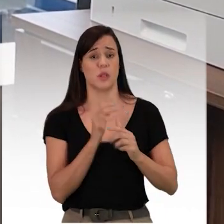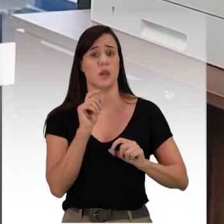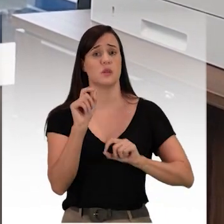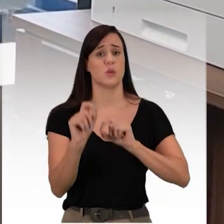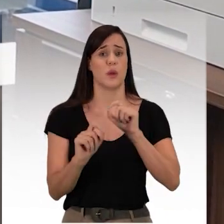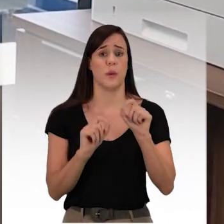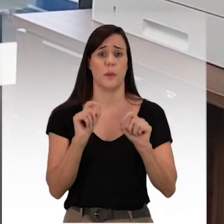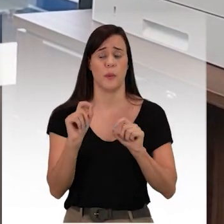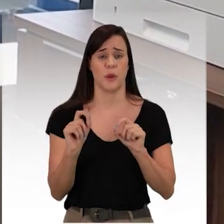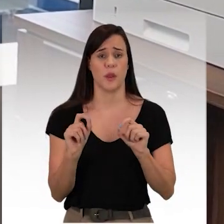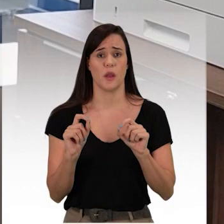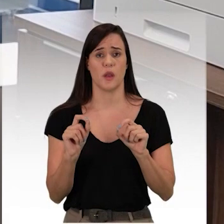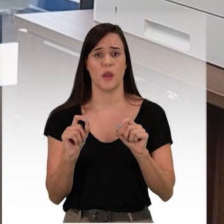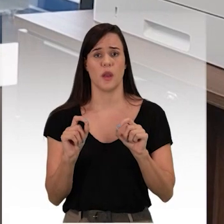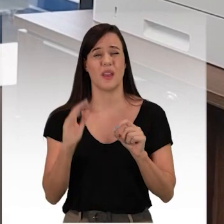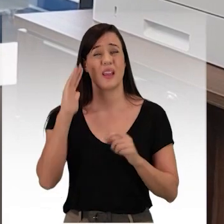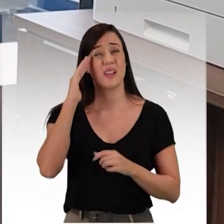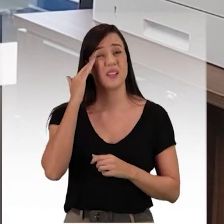ação é